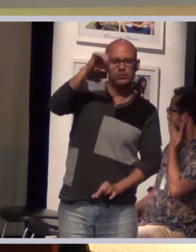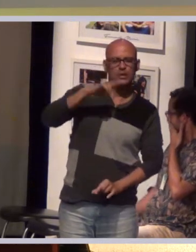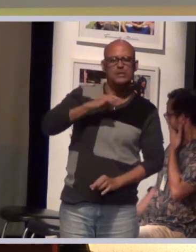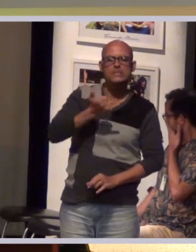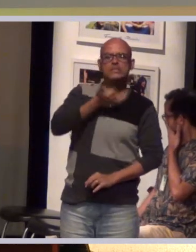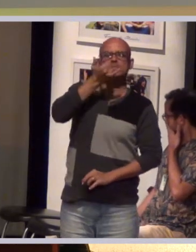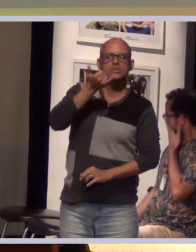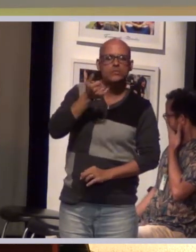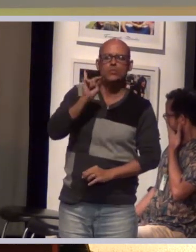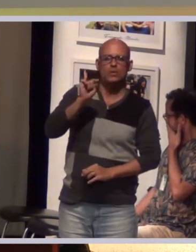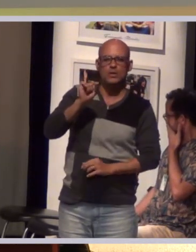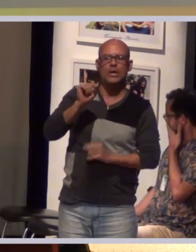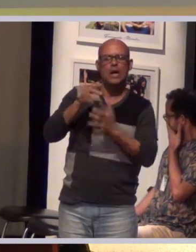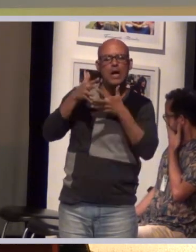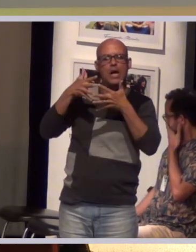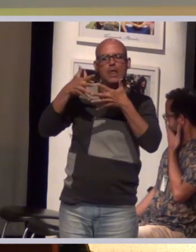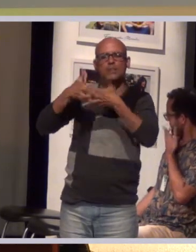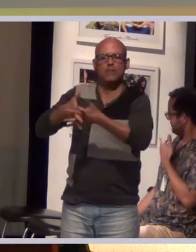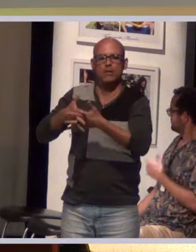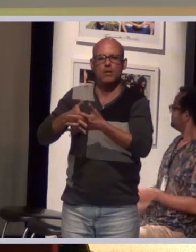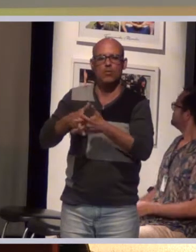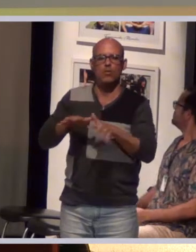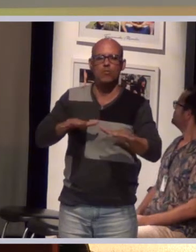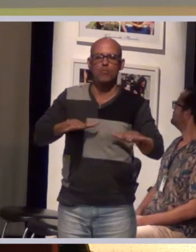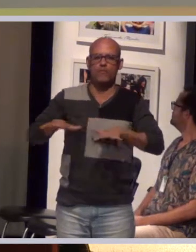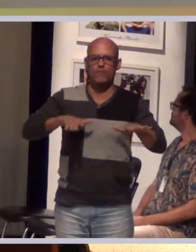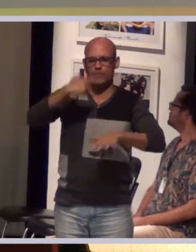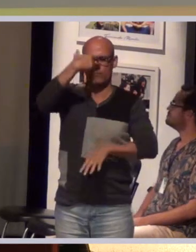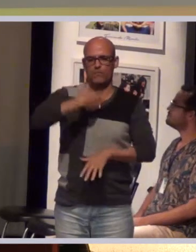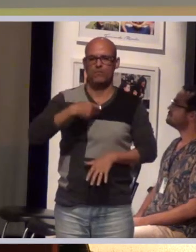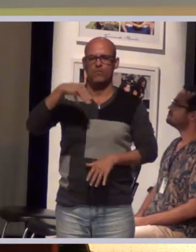que afeta o controle motor.